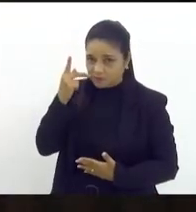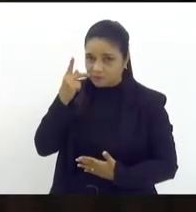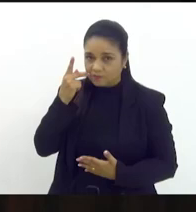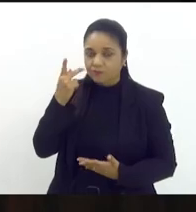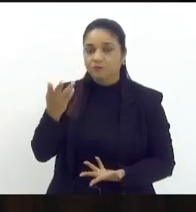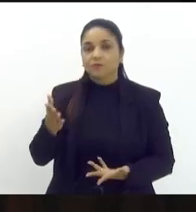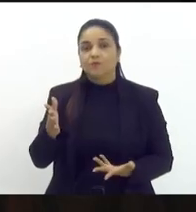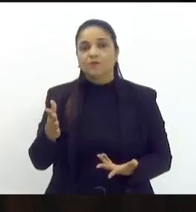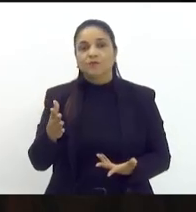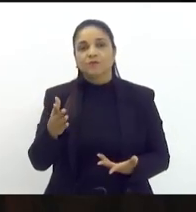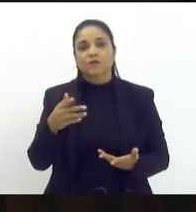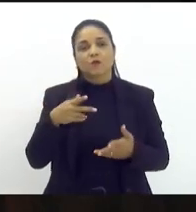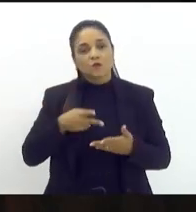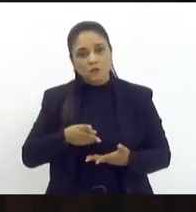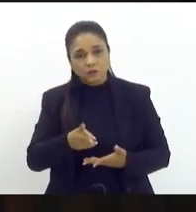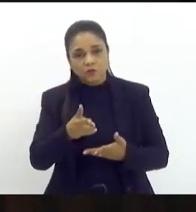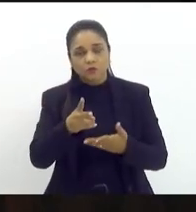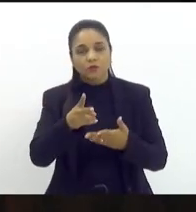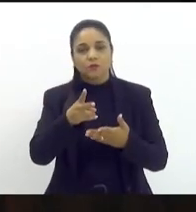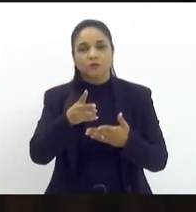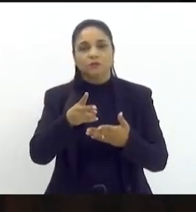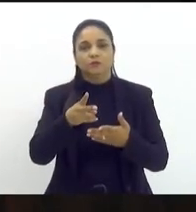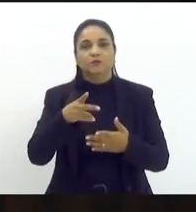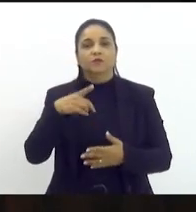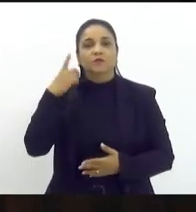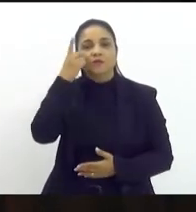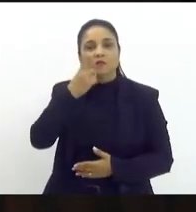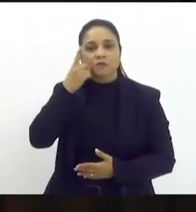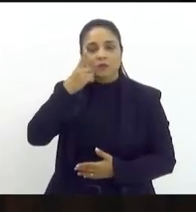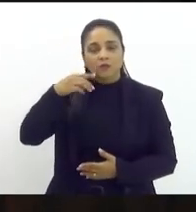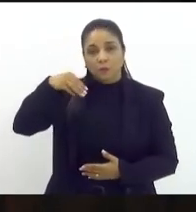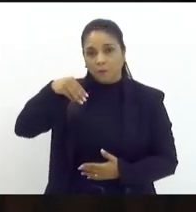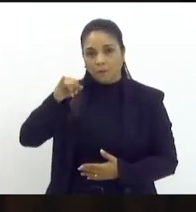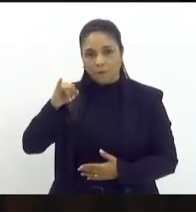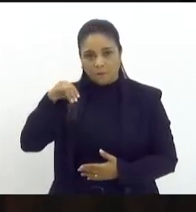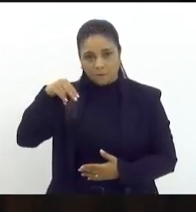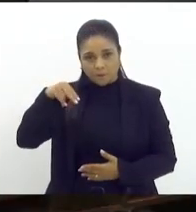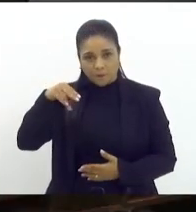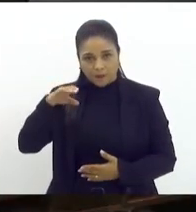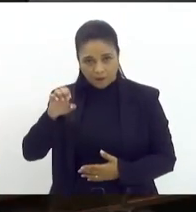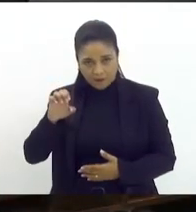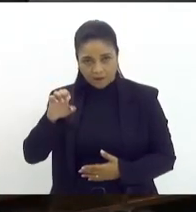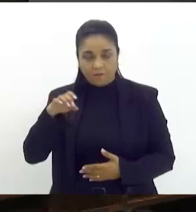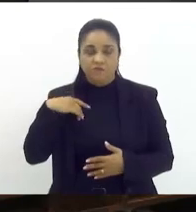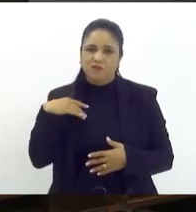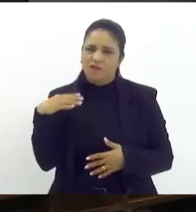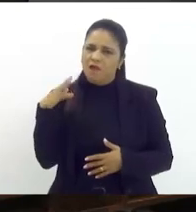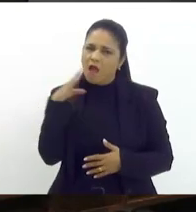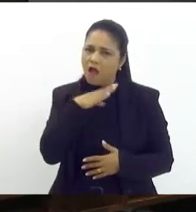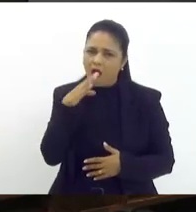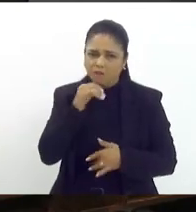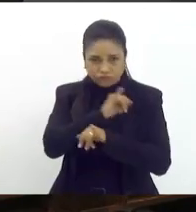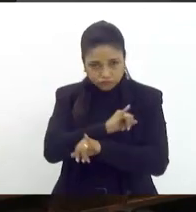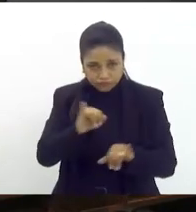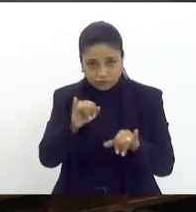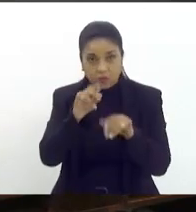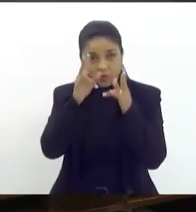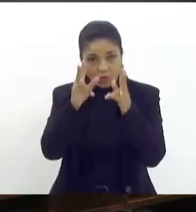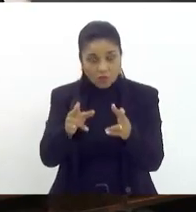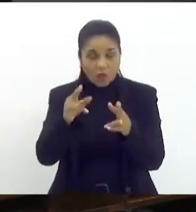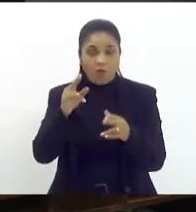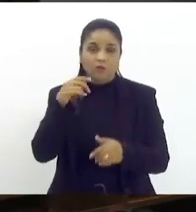continuando por favor é muito rápido em relação ao que disse o deputado André